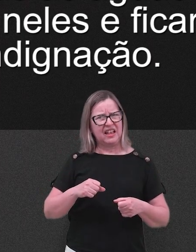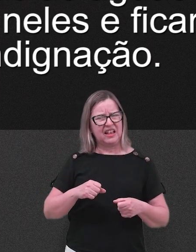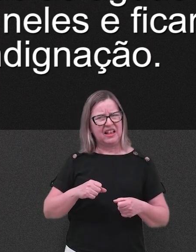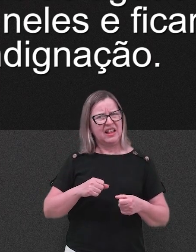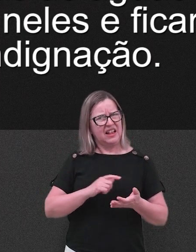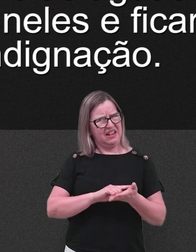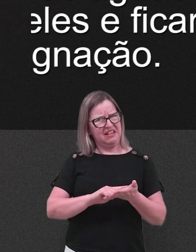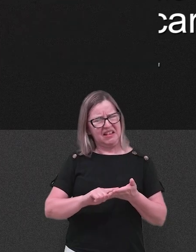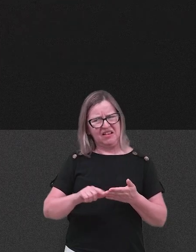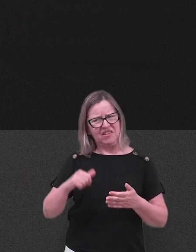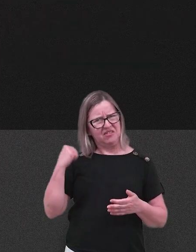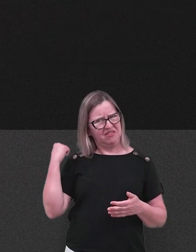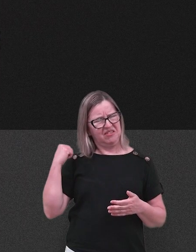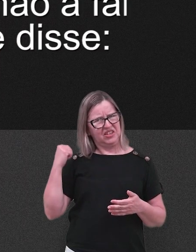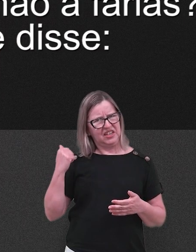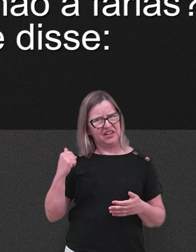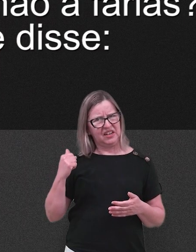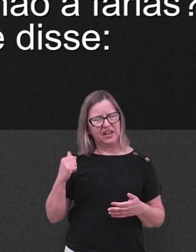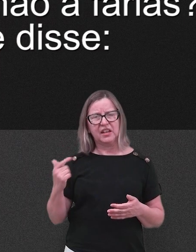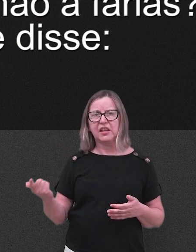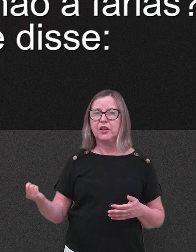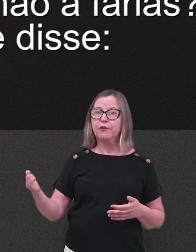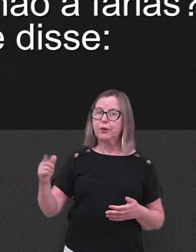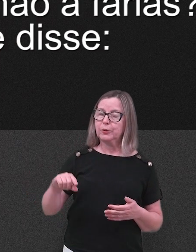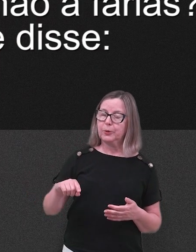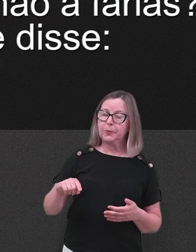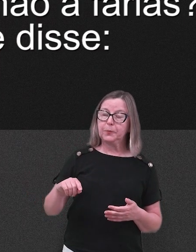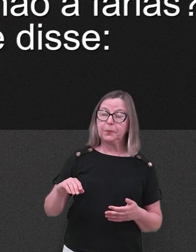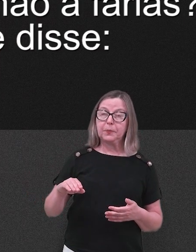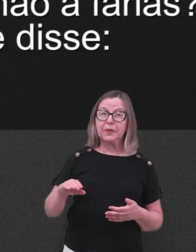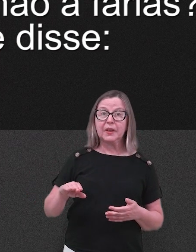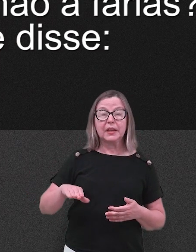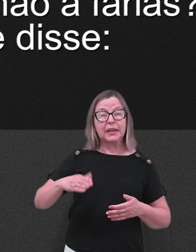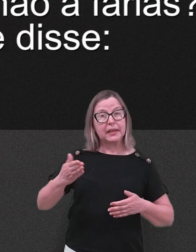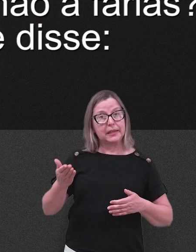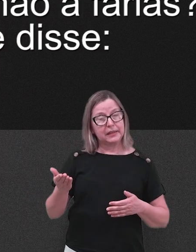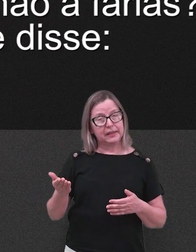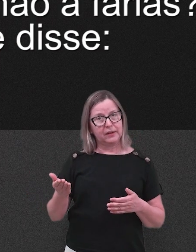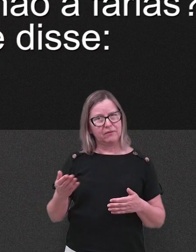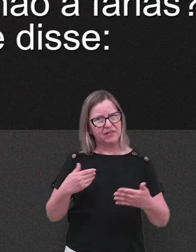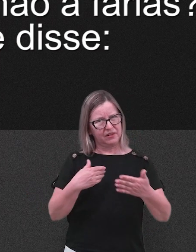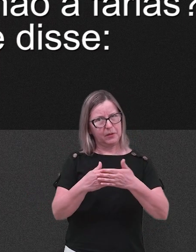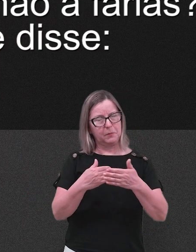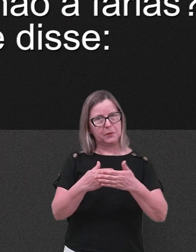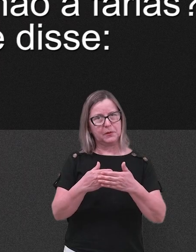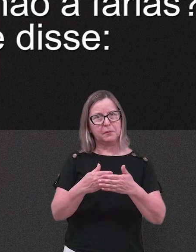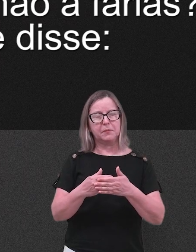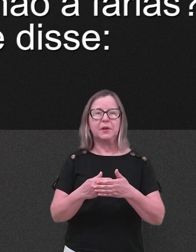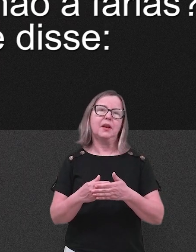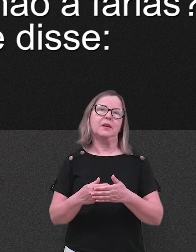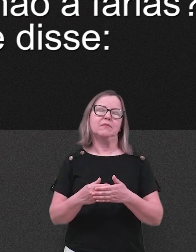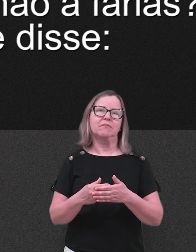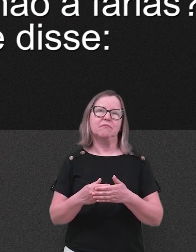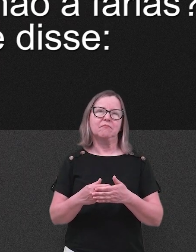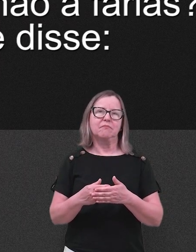com indignação. Então, se chegaram a ele, com os seus